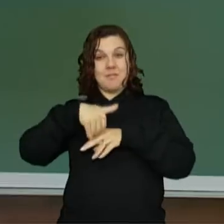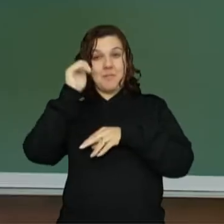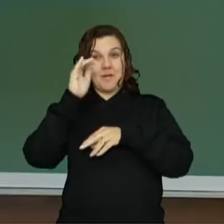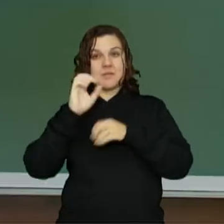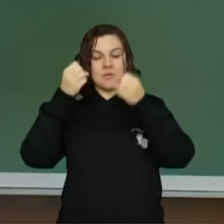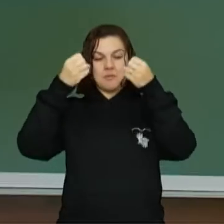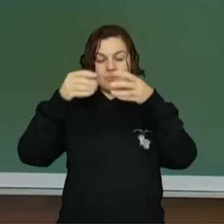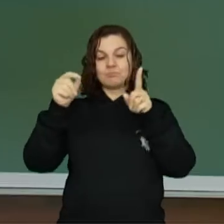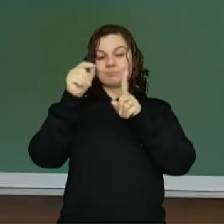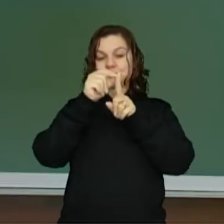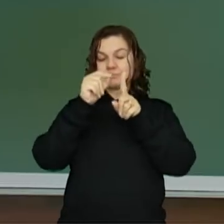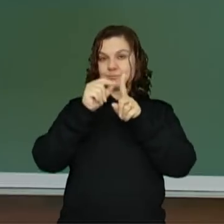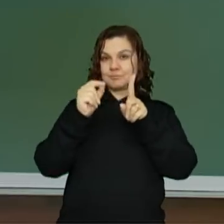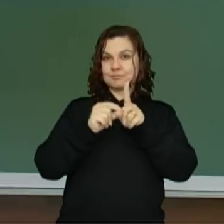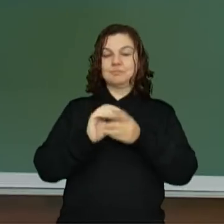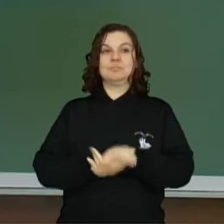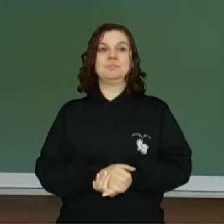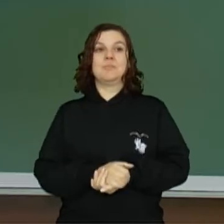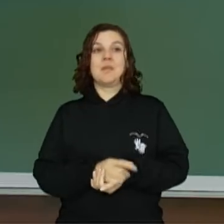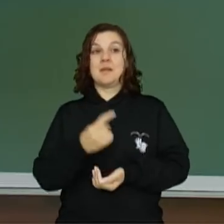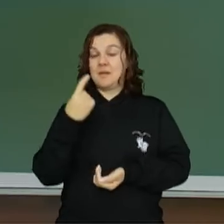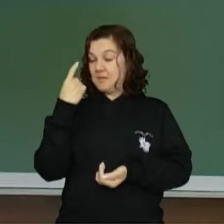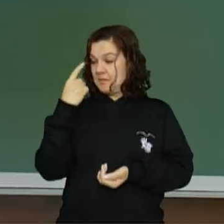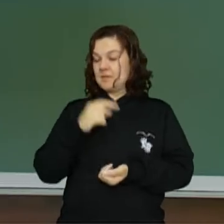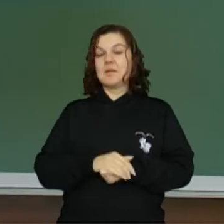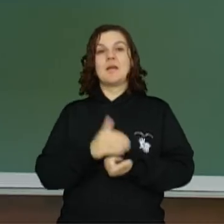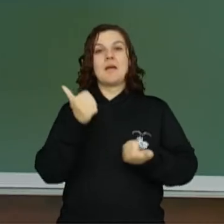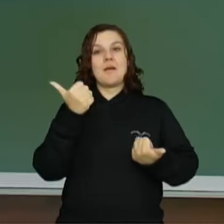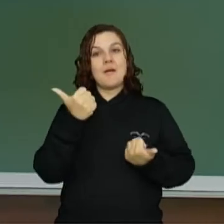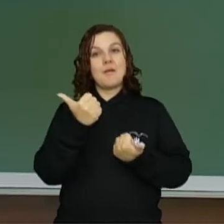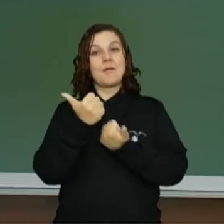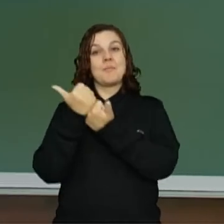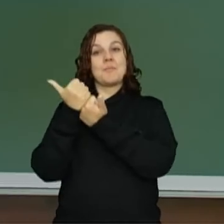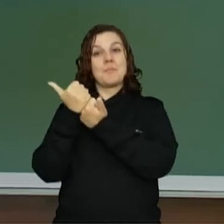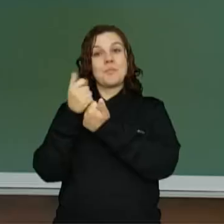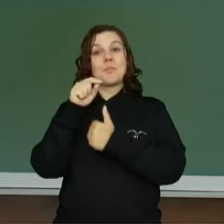vai especificar. E aqui nós vimos que ele